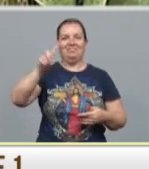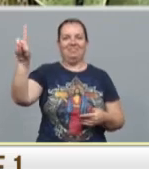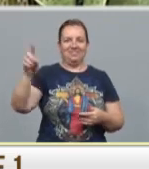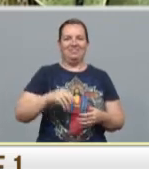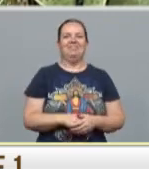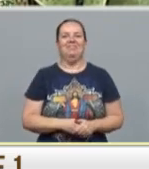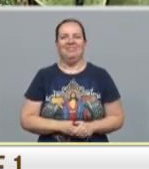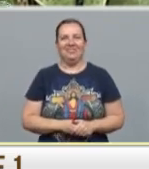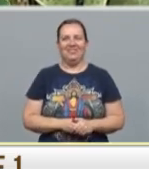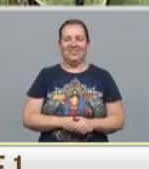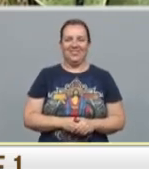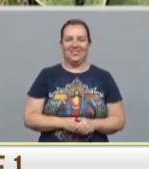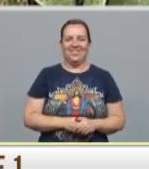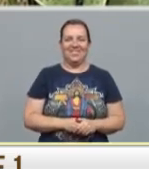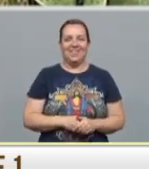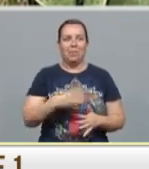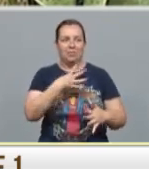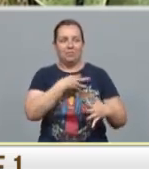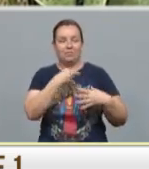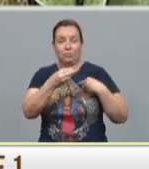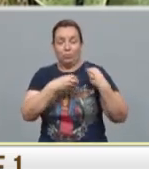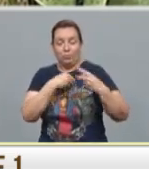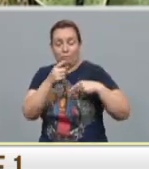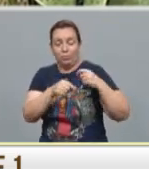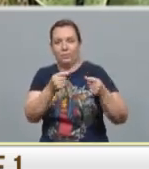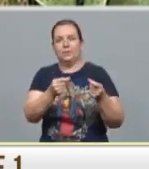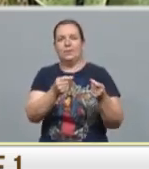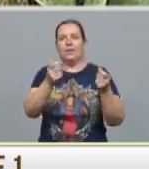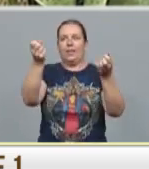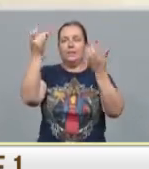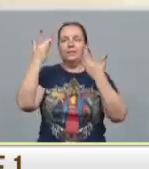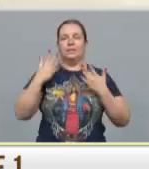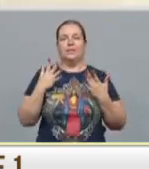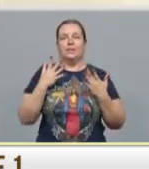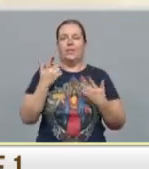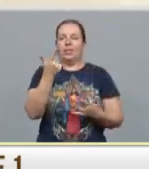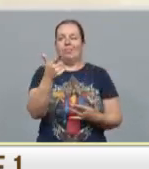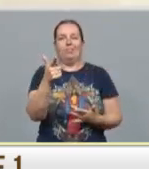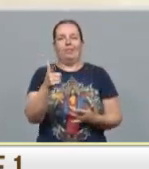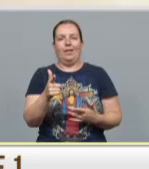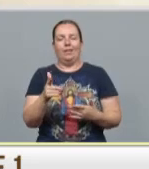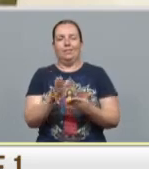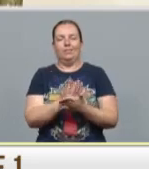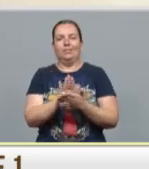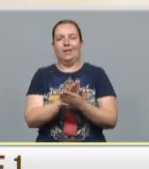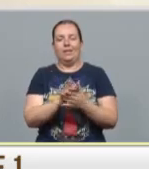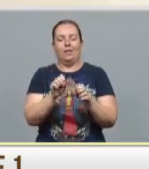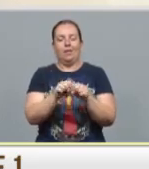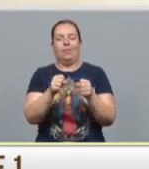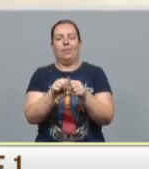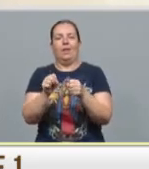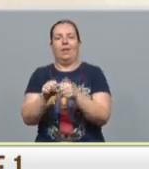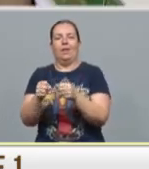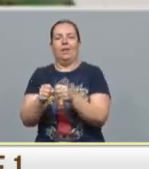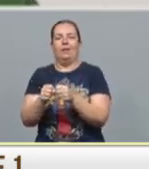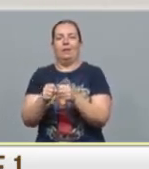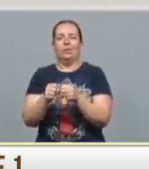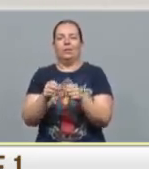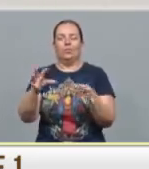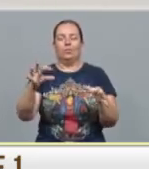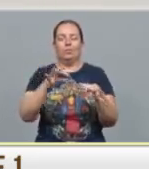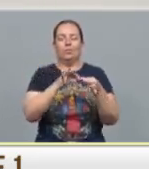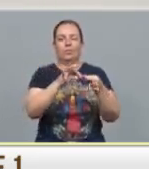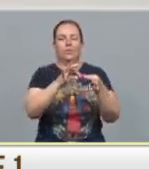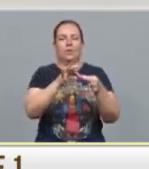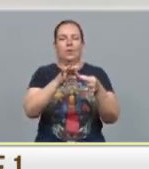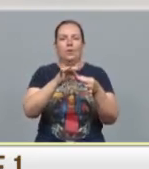como herdeiros da graça. Não existe mais quebra da relação do homem